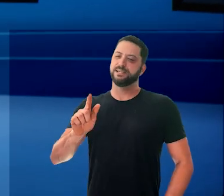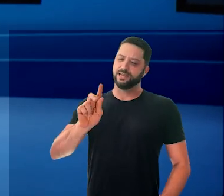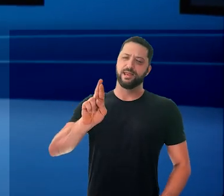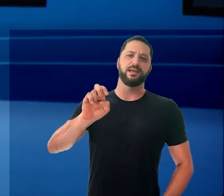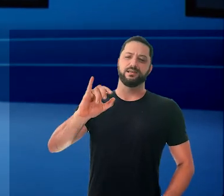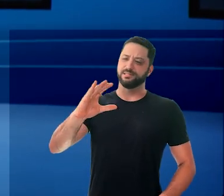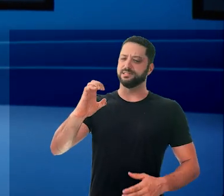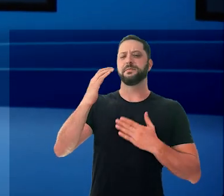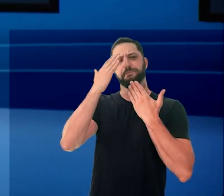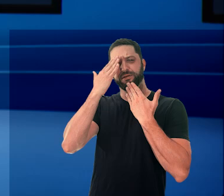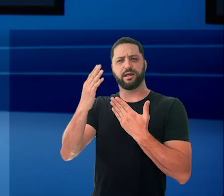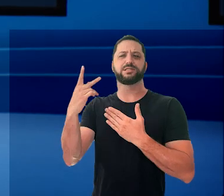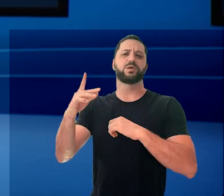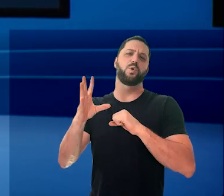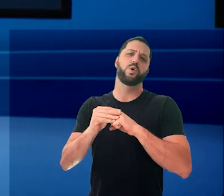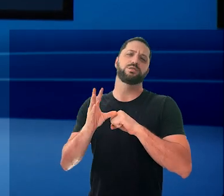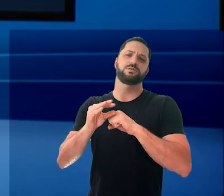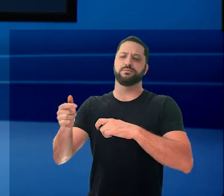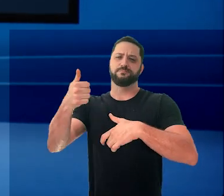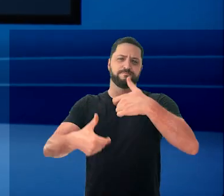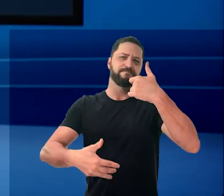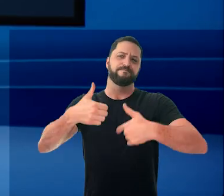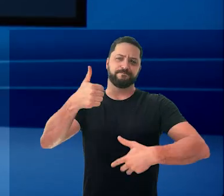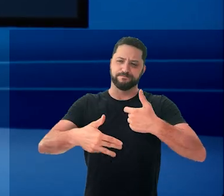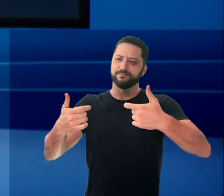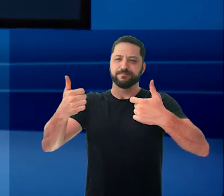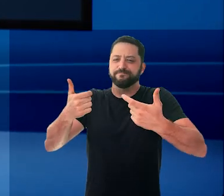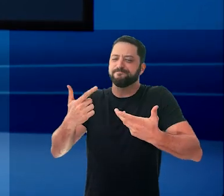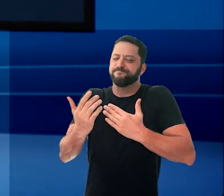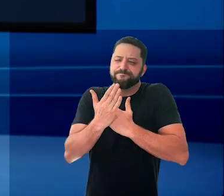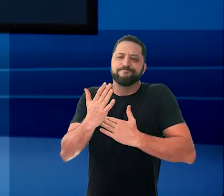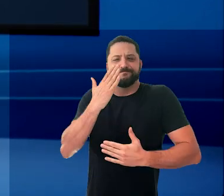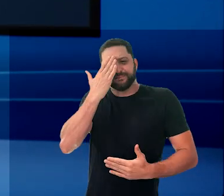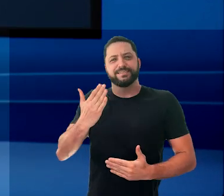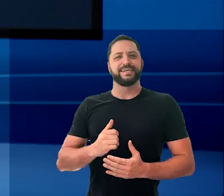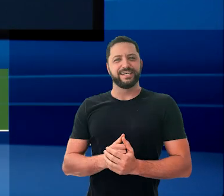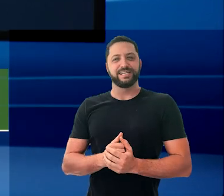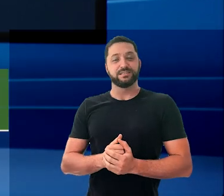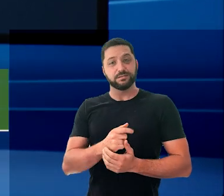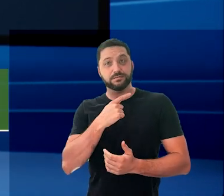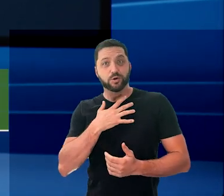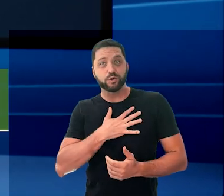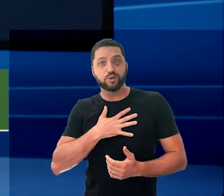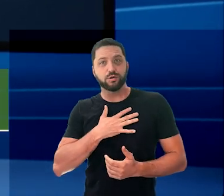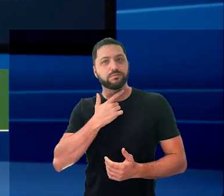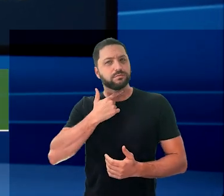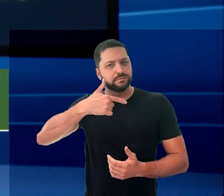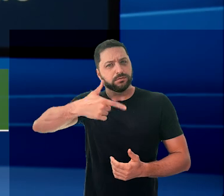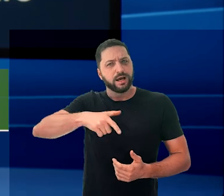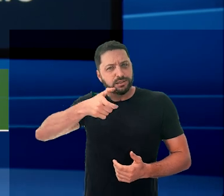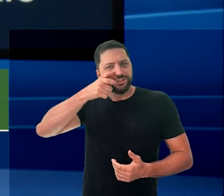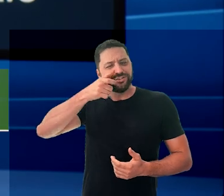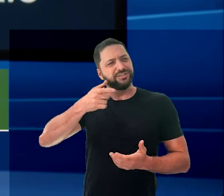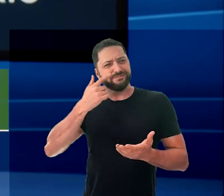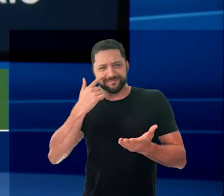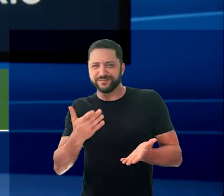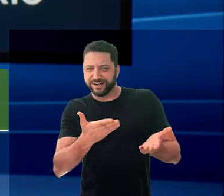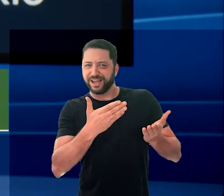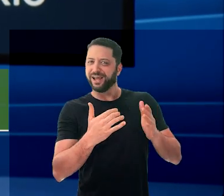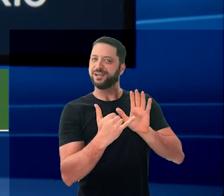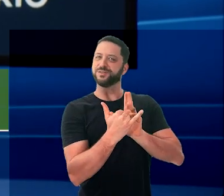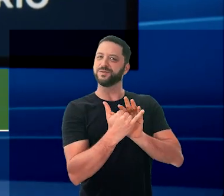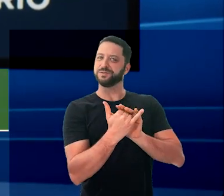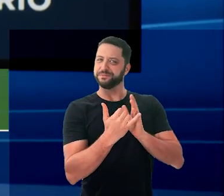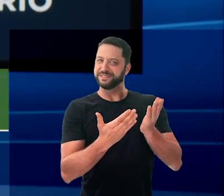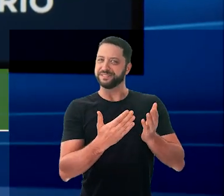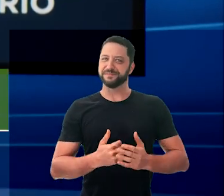Grace, muito obrigada, viu, por todo o seu conhecimento e por transmiti-lo para a gente. E se você também curtiu, pode rever lá no nosso